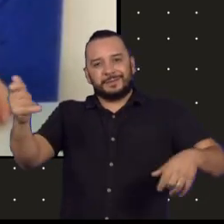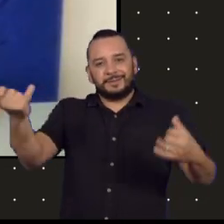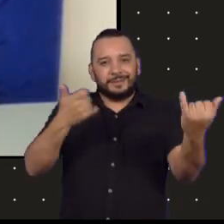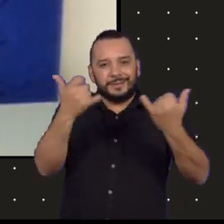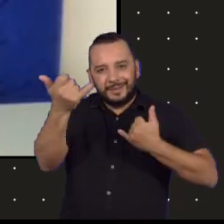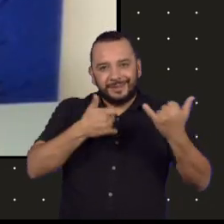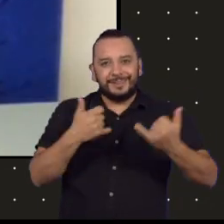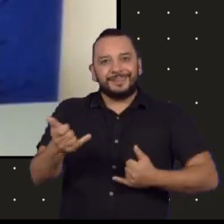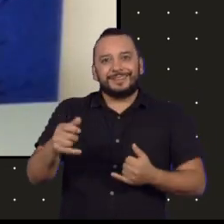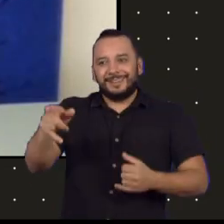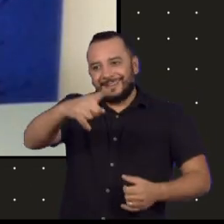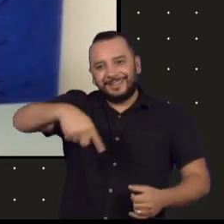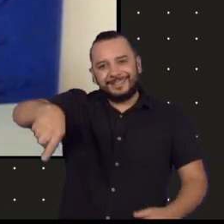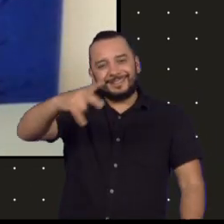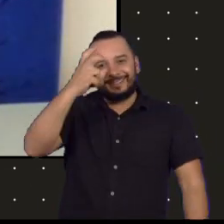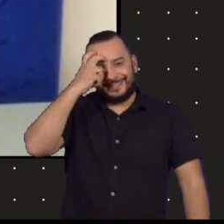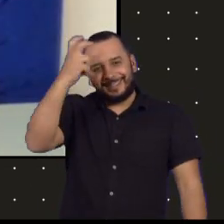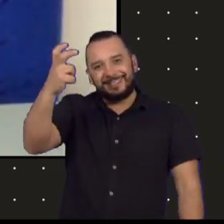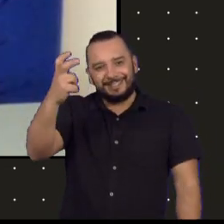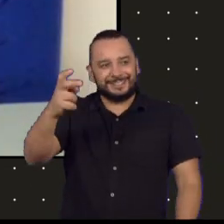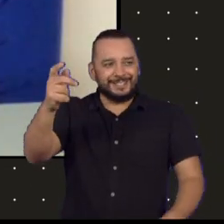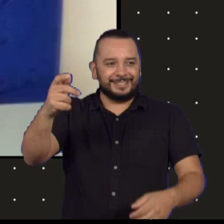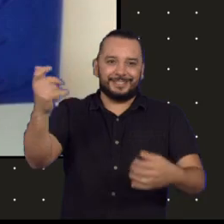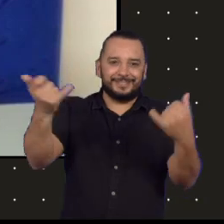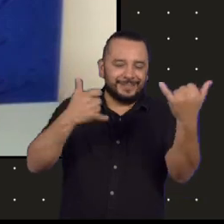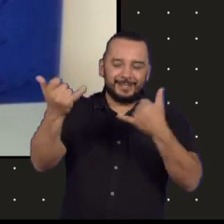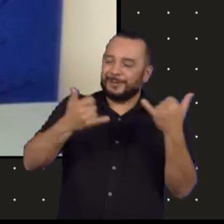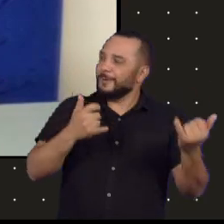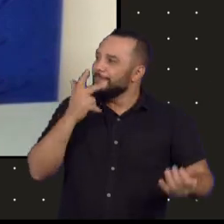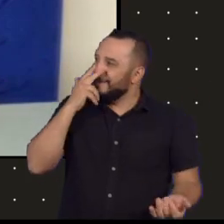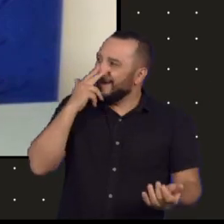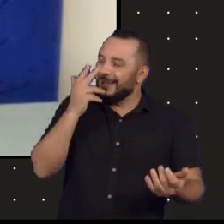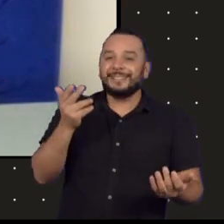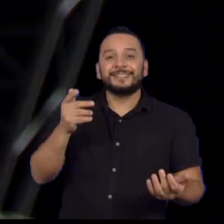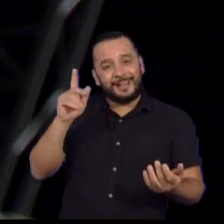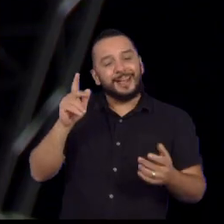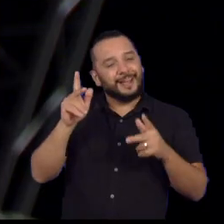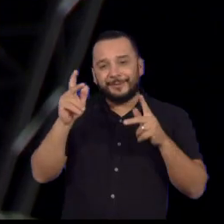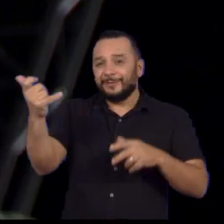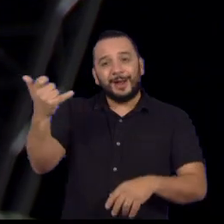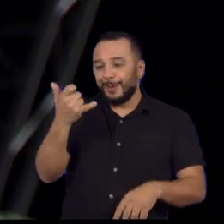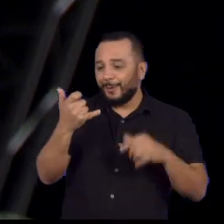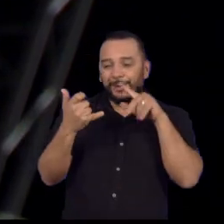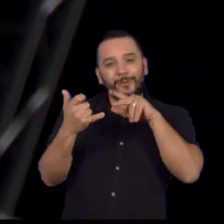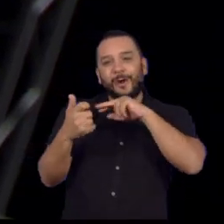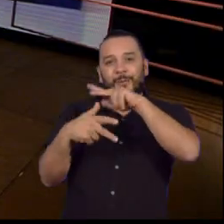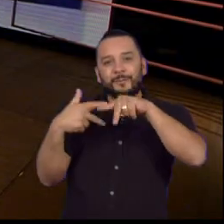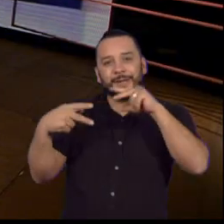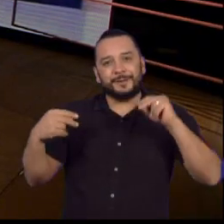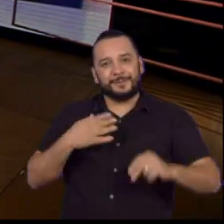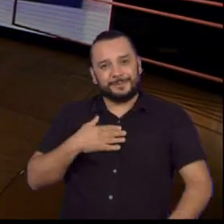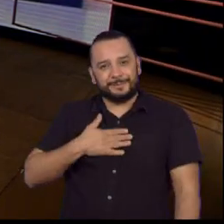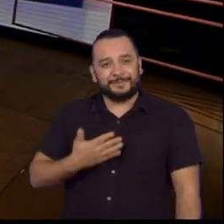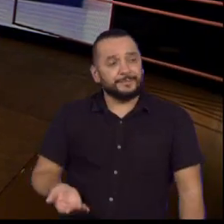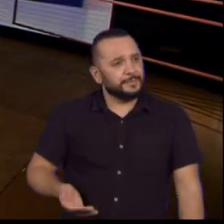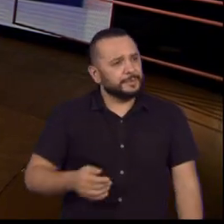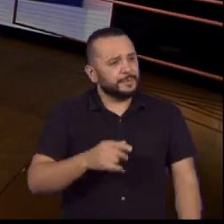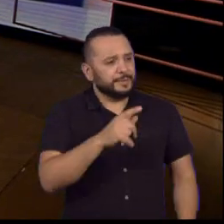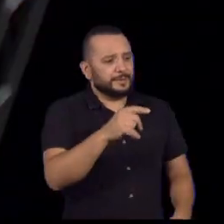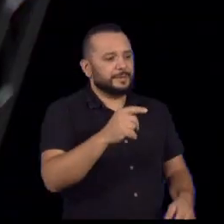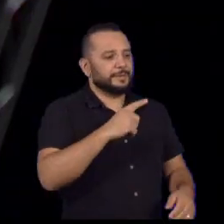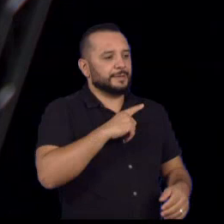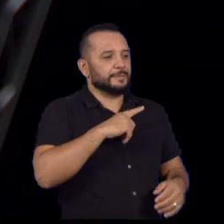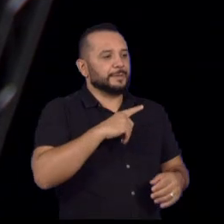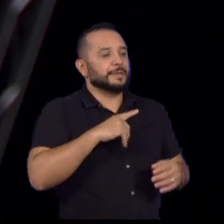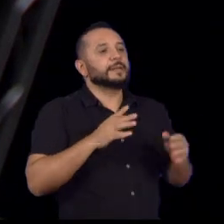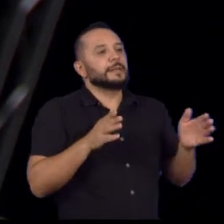esses pensadores brilhantes, incríveis. Isso sim é um prêmio. Agora, em tempos de pandemia, né, você já tocou nesse